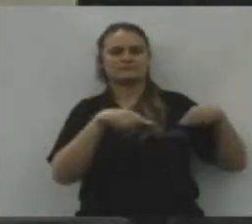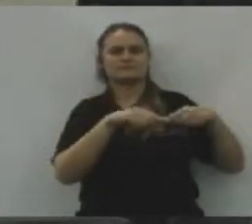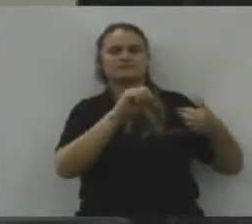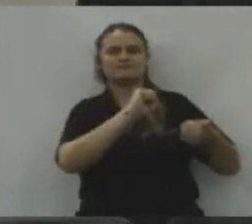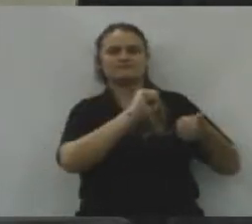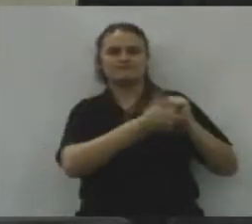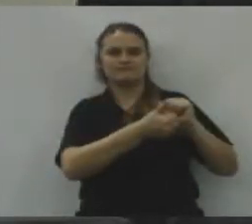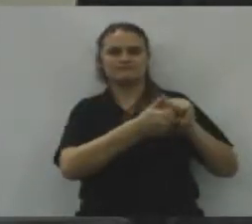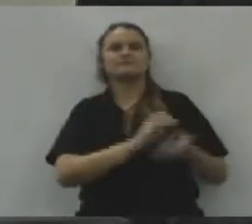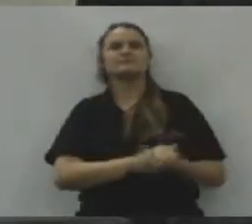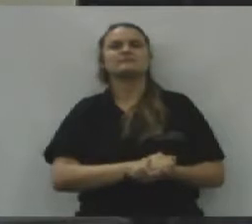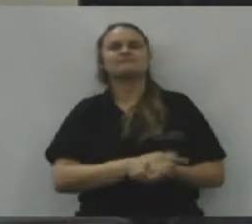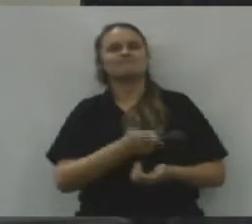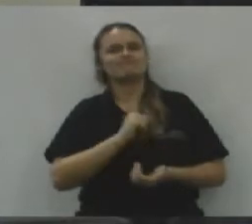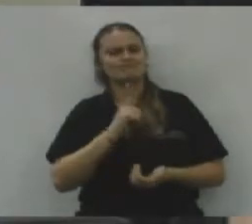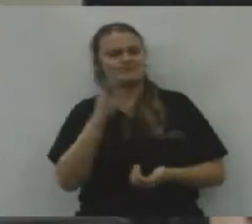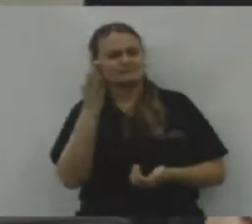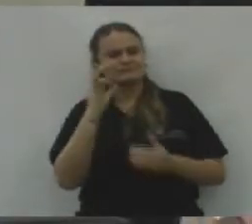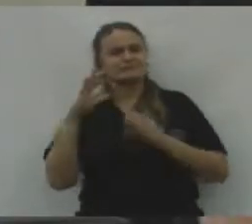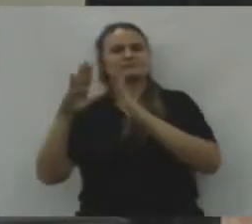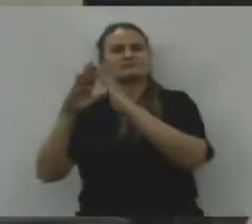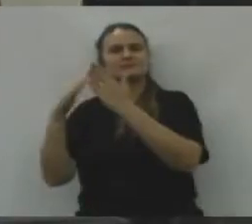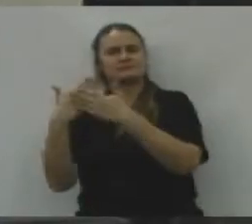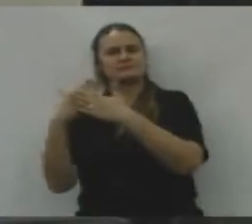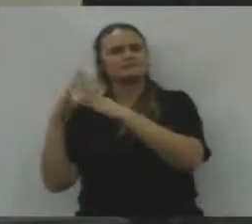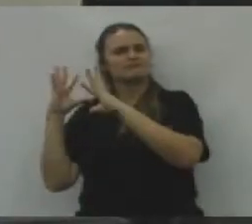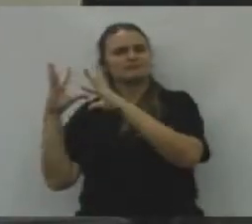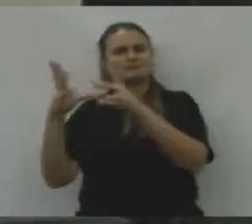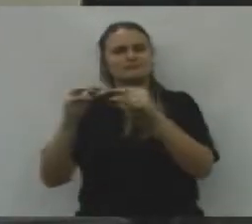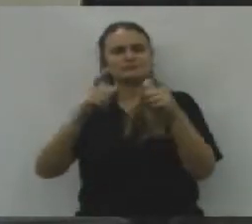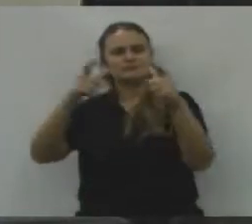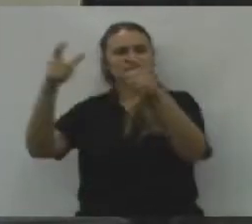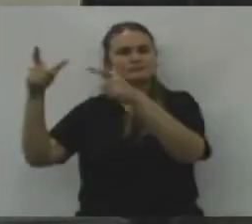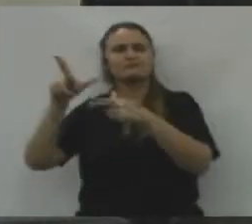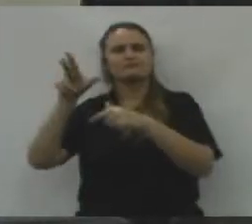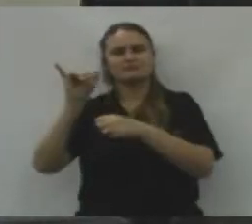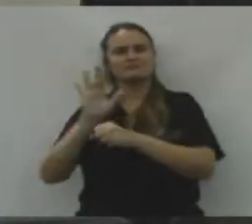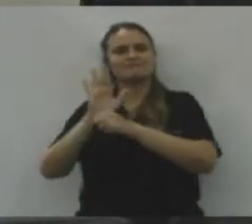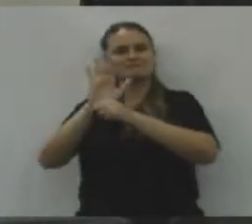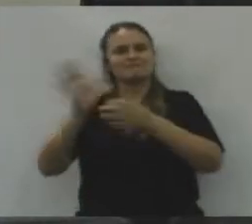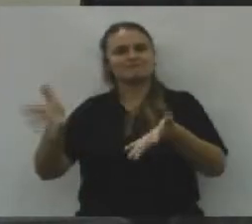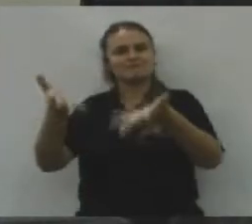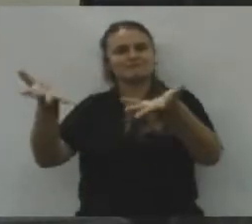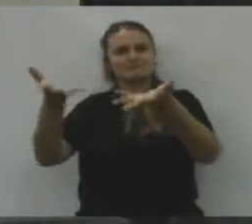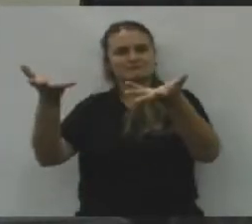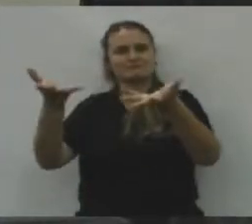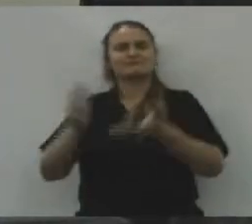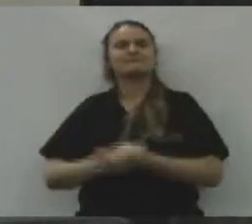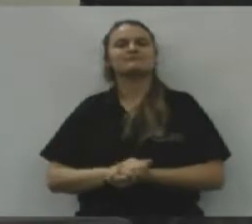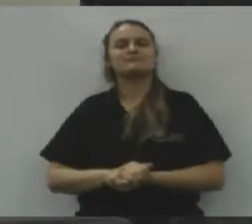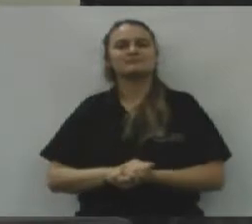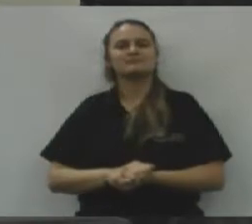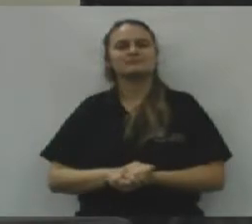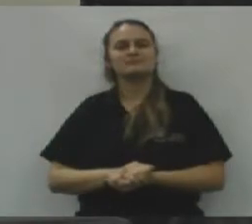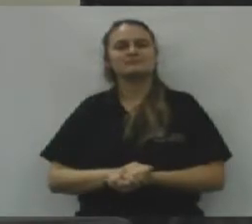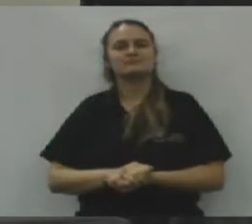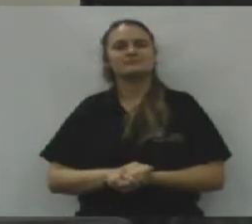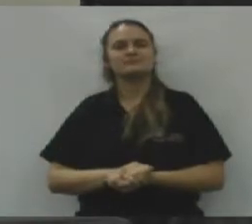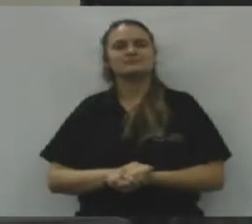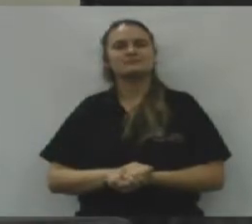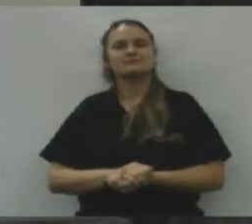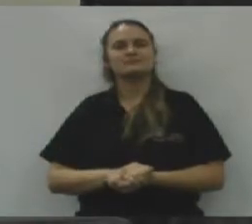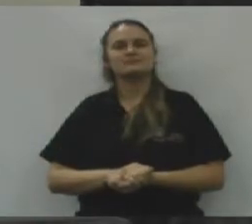Com certeza, o colégio e toda a comunidade será beneficiada com esse investimento que foi